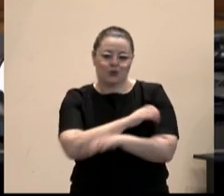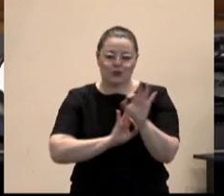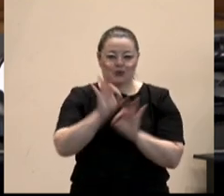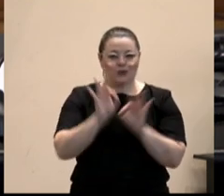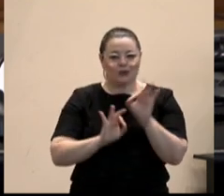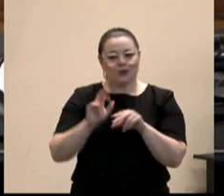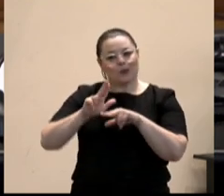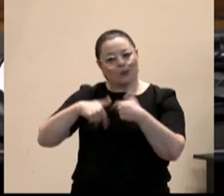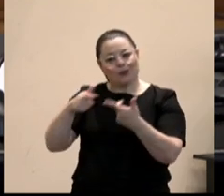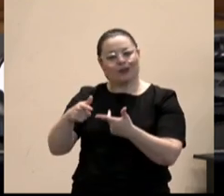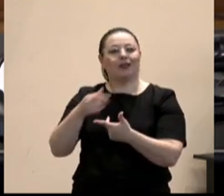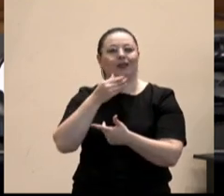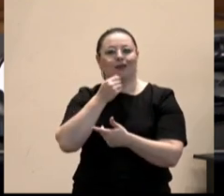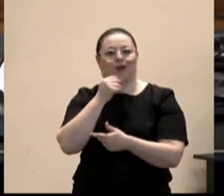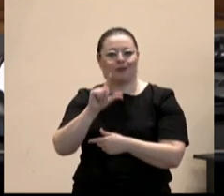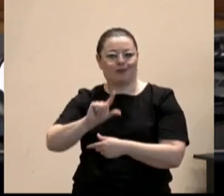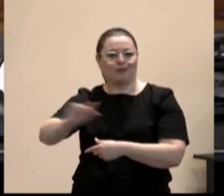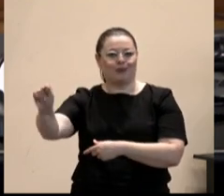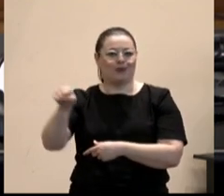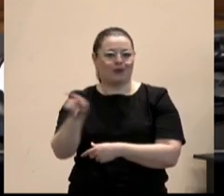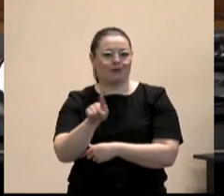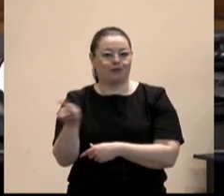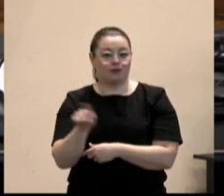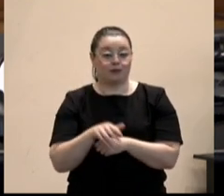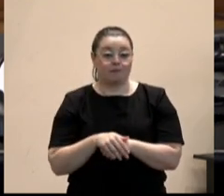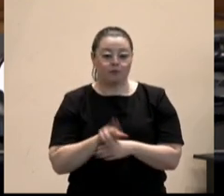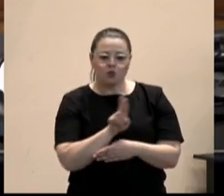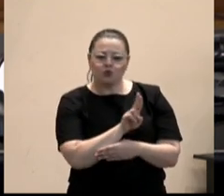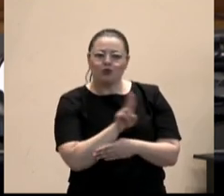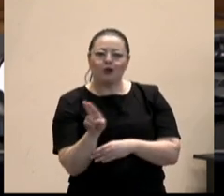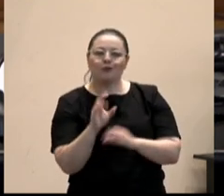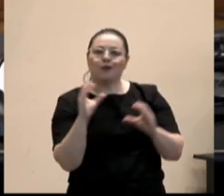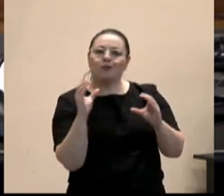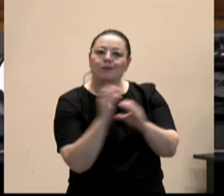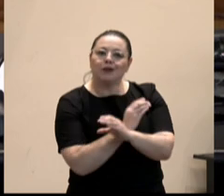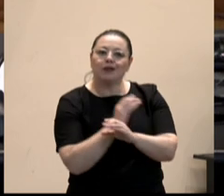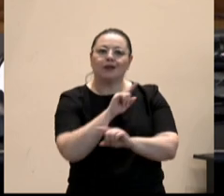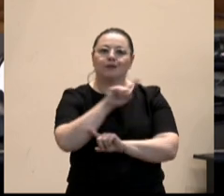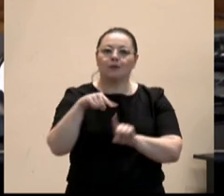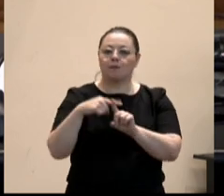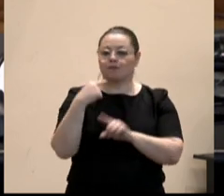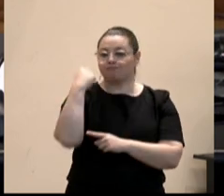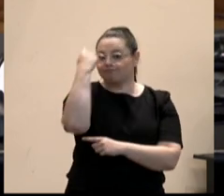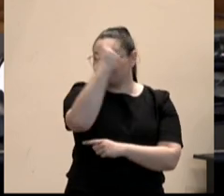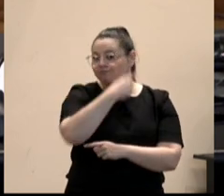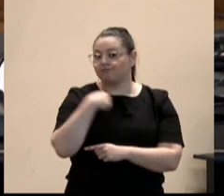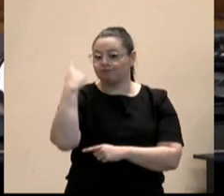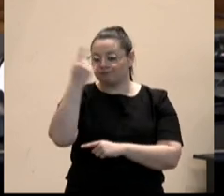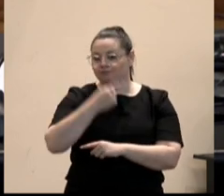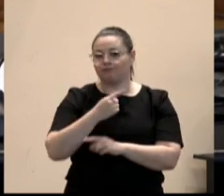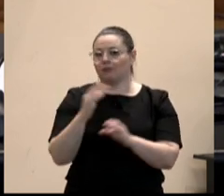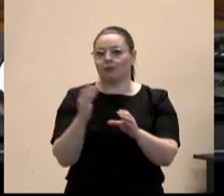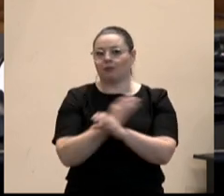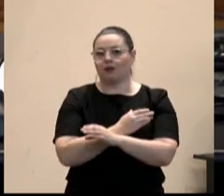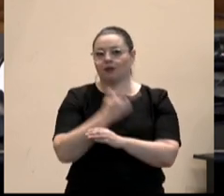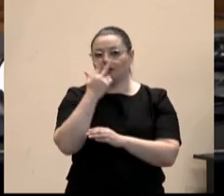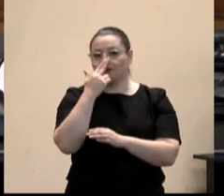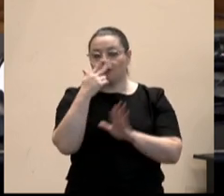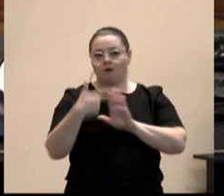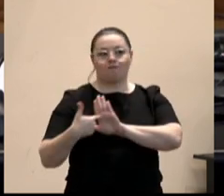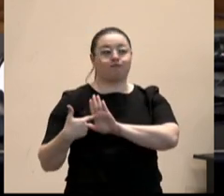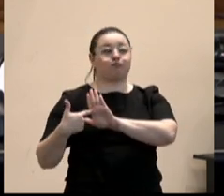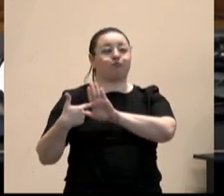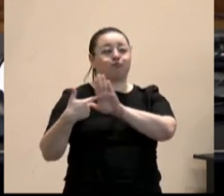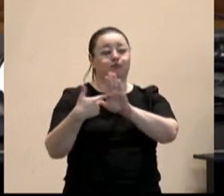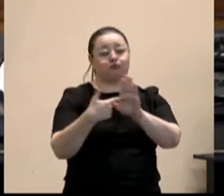O nome completo e o rosto do professor apareceram para uma audiência de milhões de pessoas,